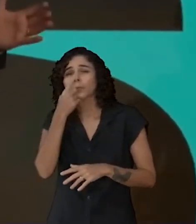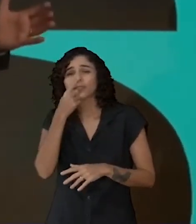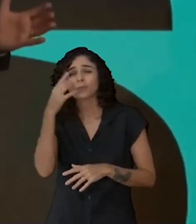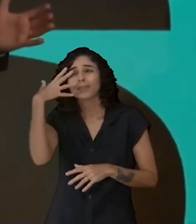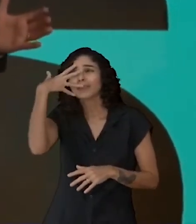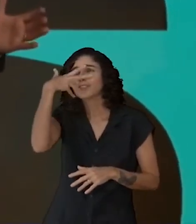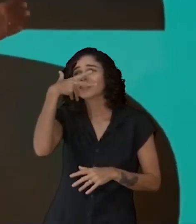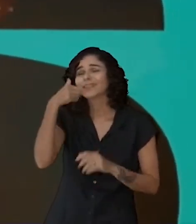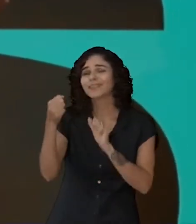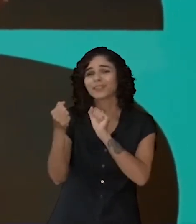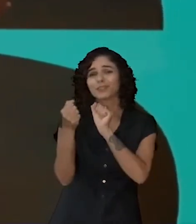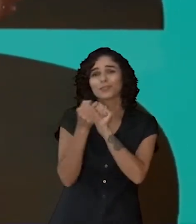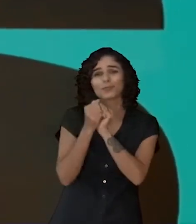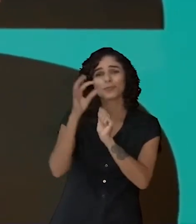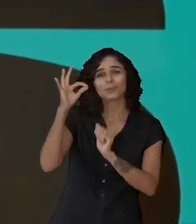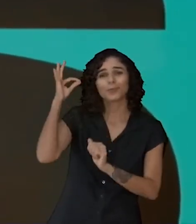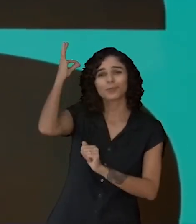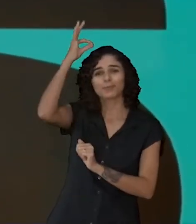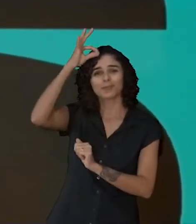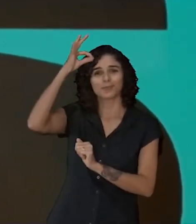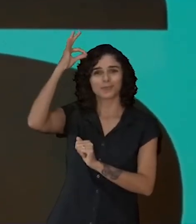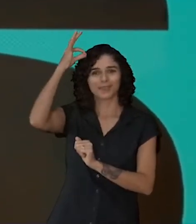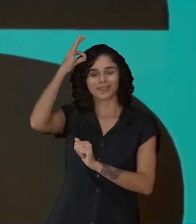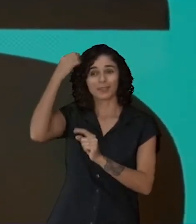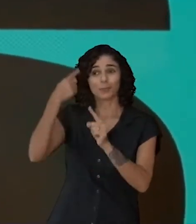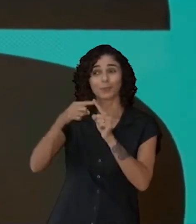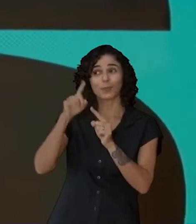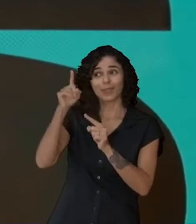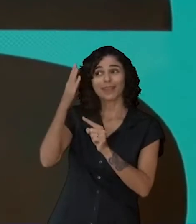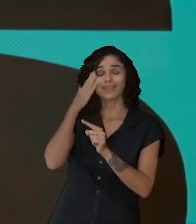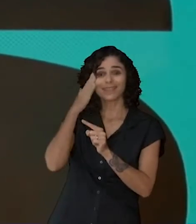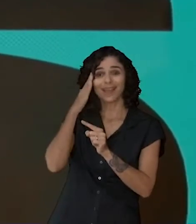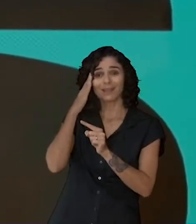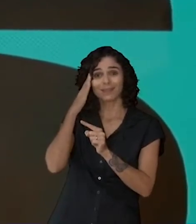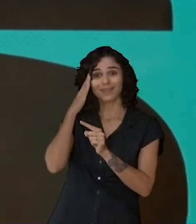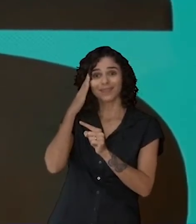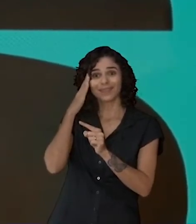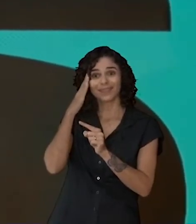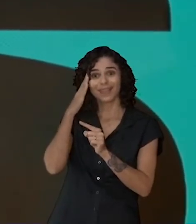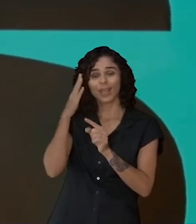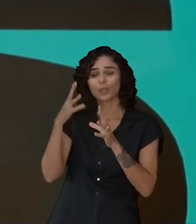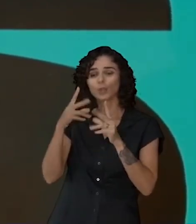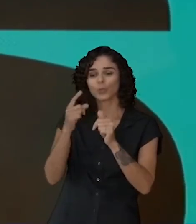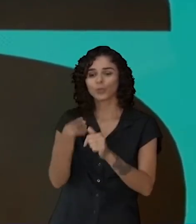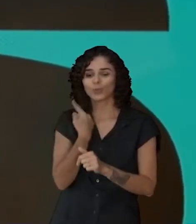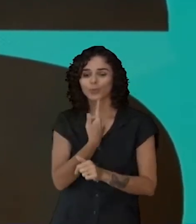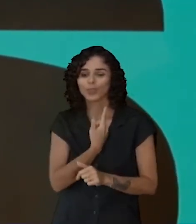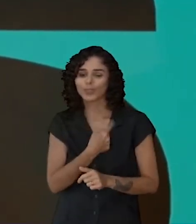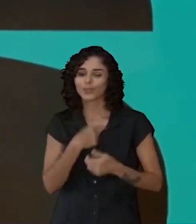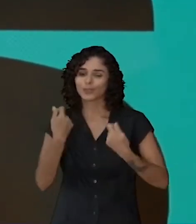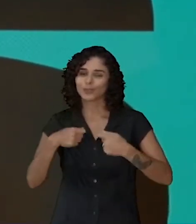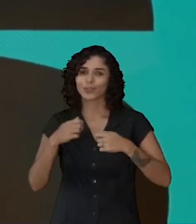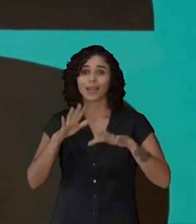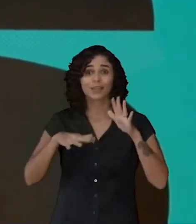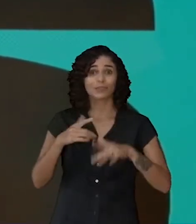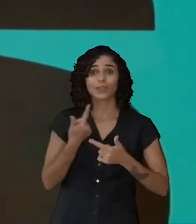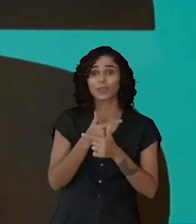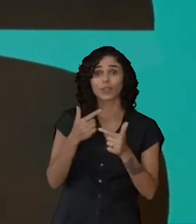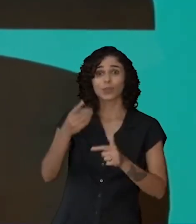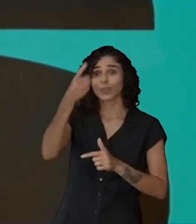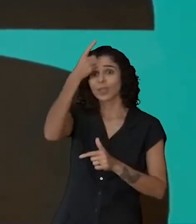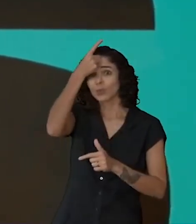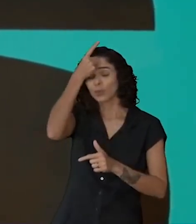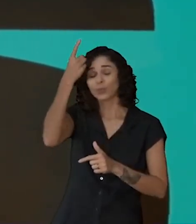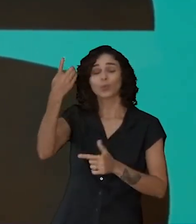linda com o Espírito Santo. Porque o Espírito sabe o que cada um precisa. Tem gente que nunca recebeu o dom de línguas, mas